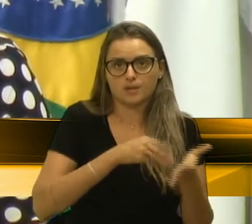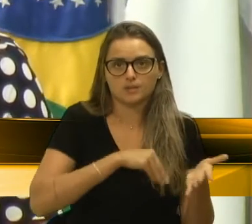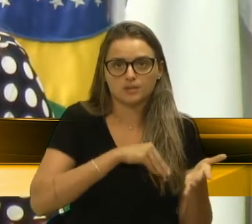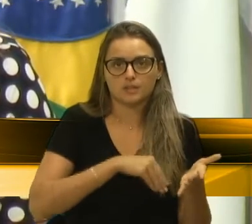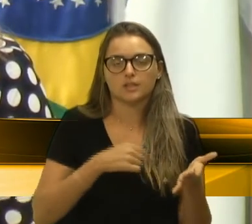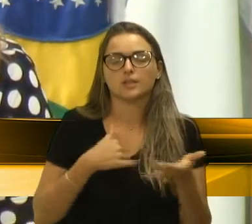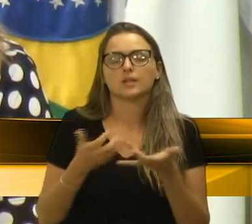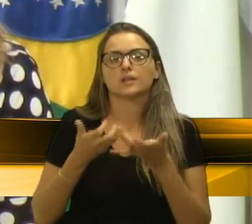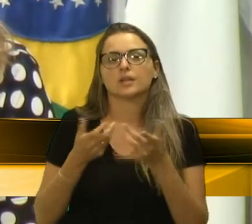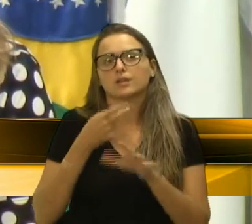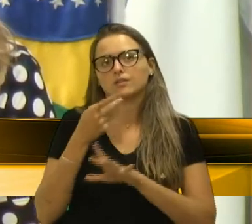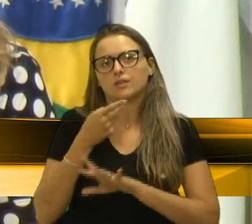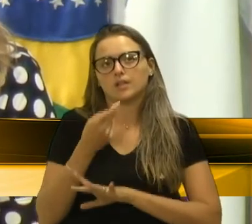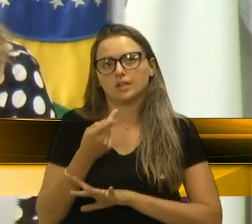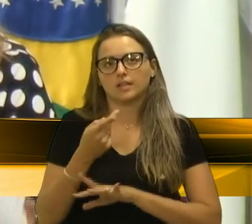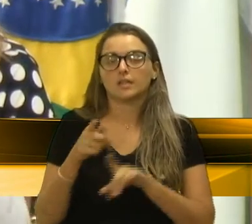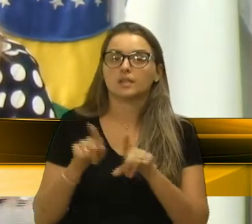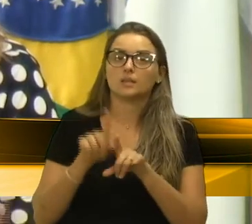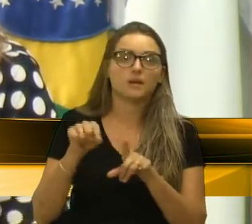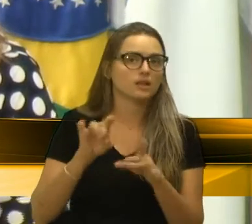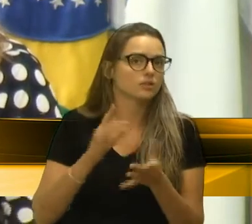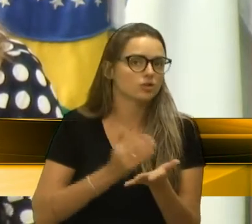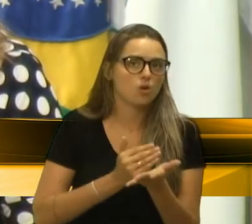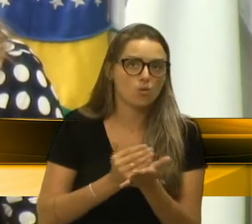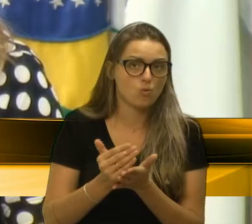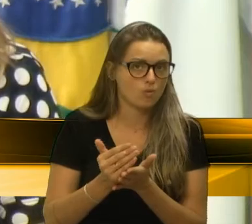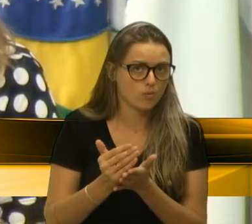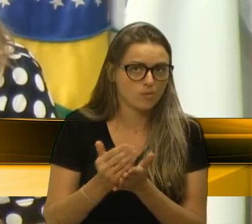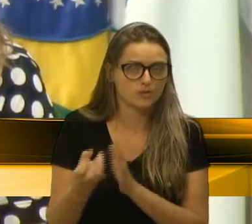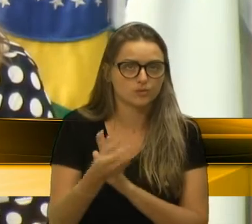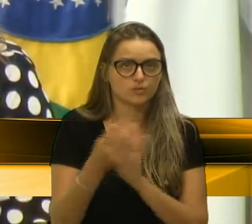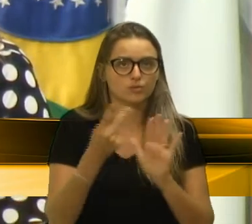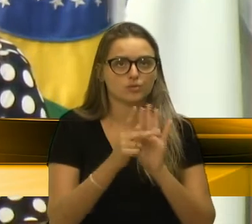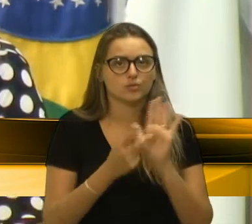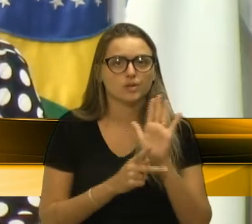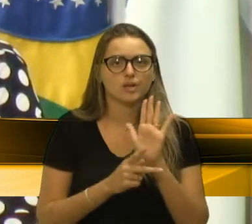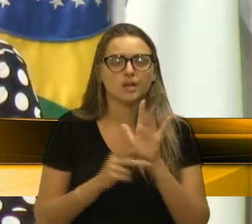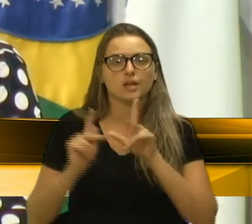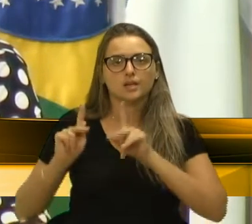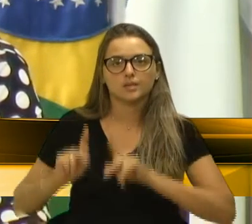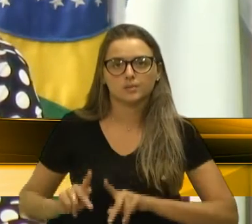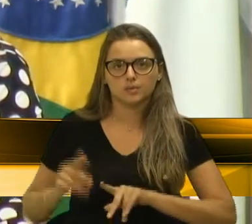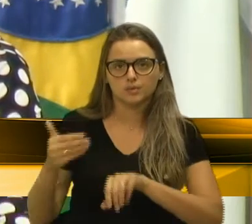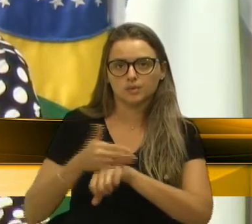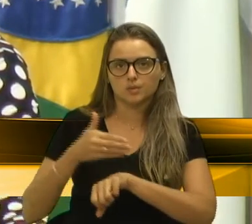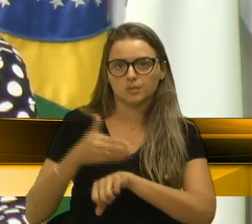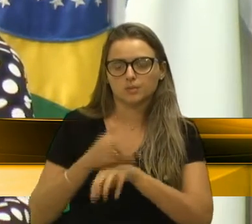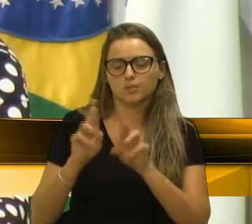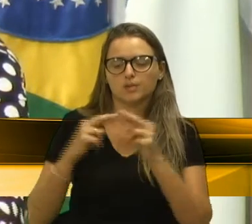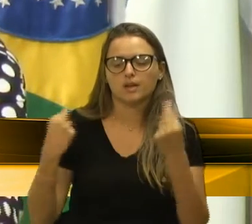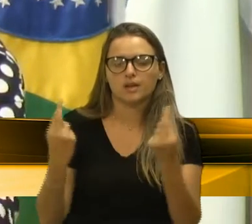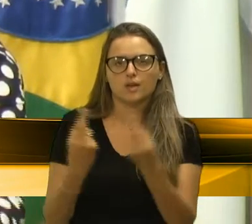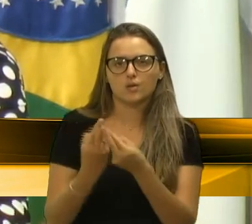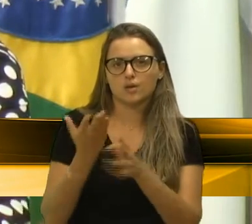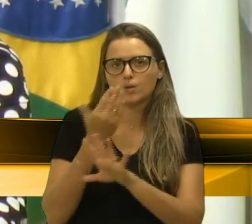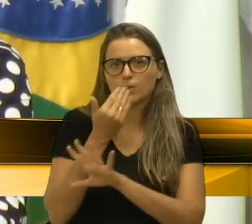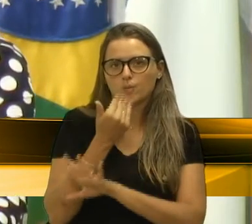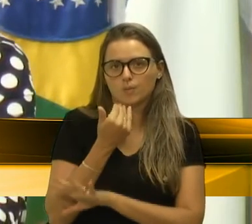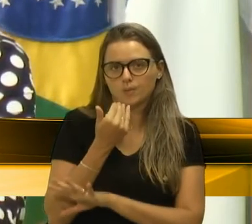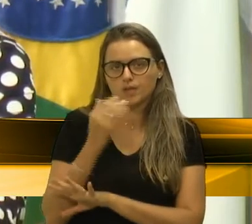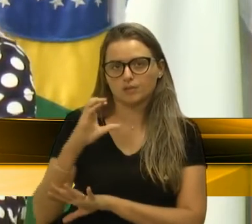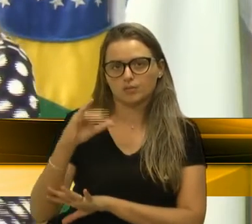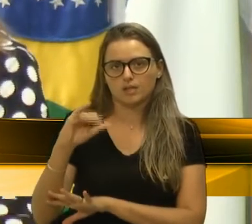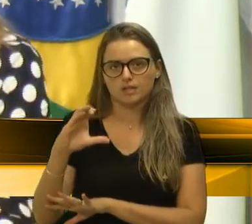aqui, e que é apenas o início, né? Quem estava na reunião almoço da SIC ouviu o governador